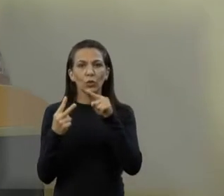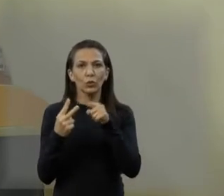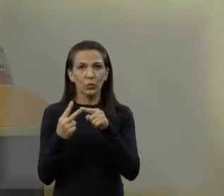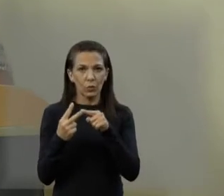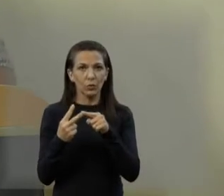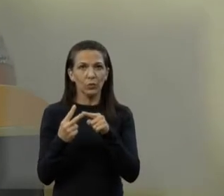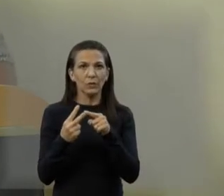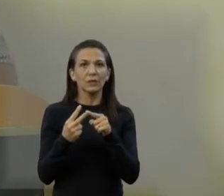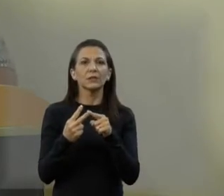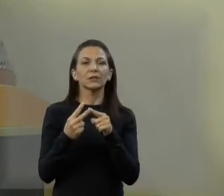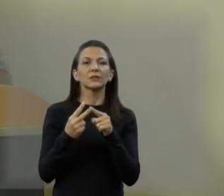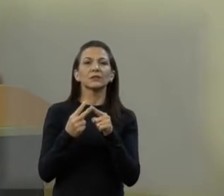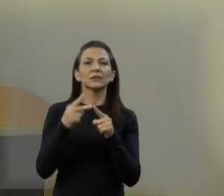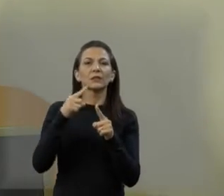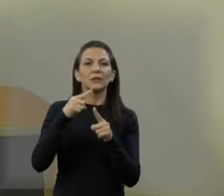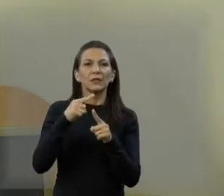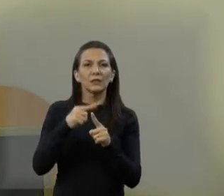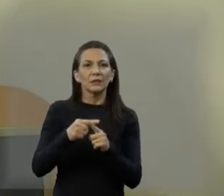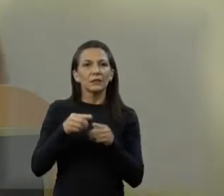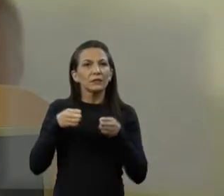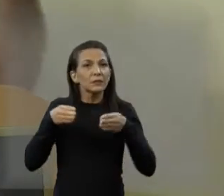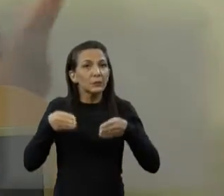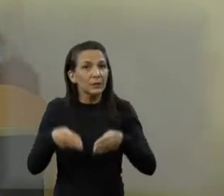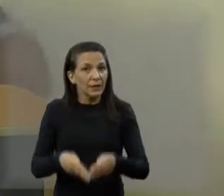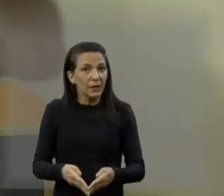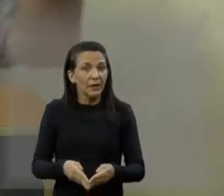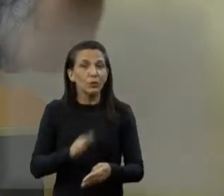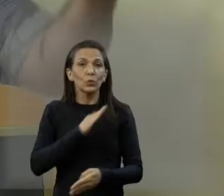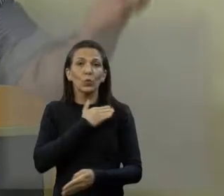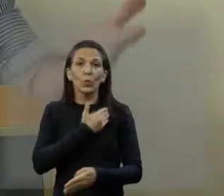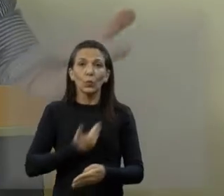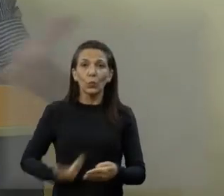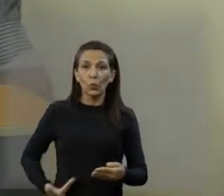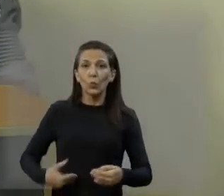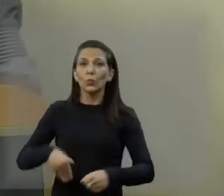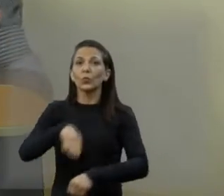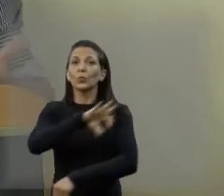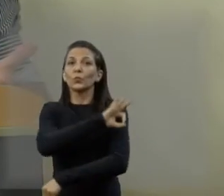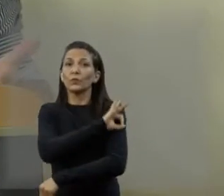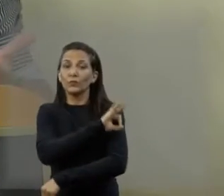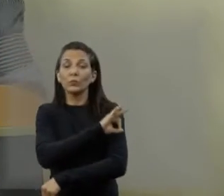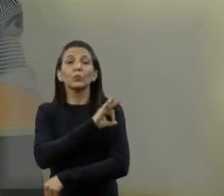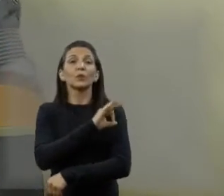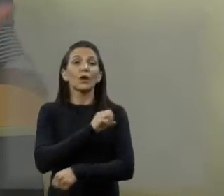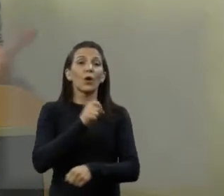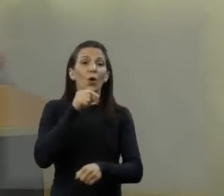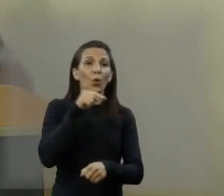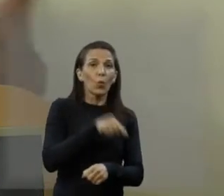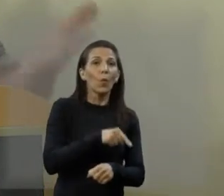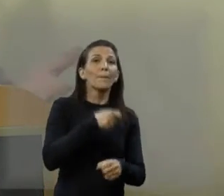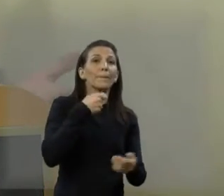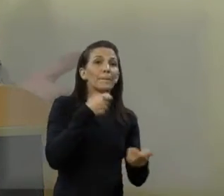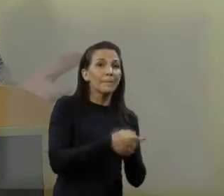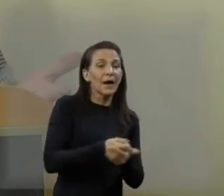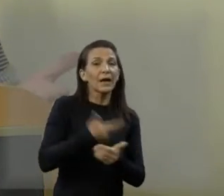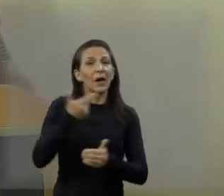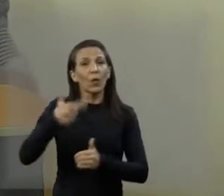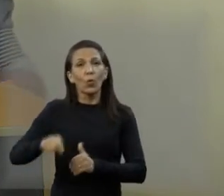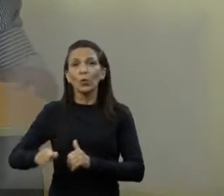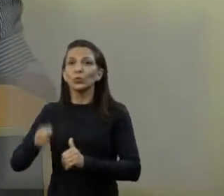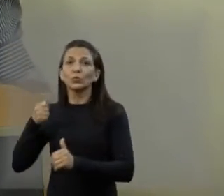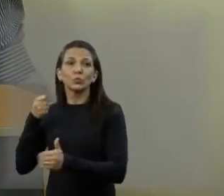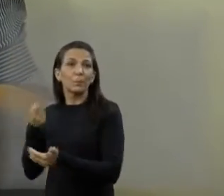públicos um cobrar está regularizado e o outro não cobrar não está regularizado isso me parece presidente quem está tratando diferente